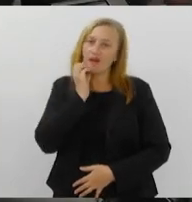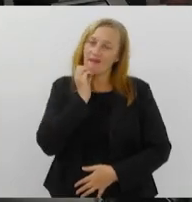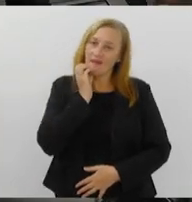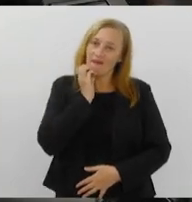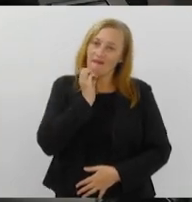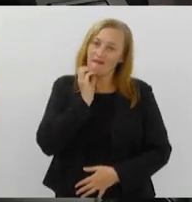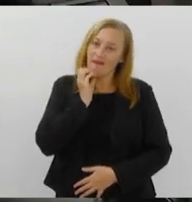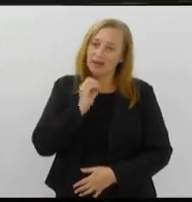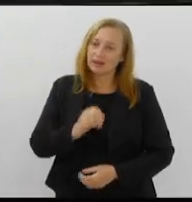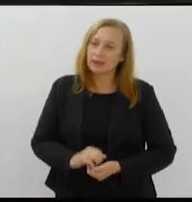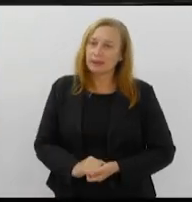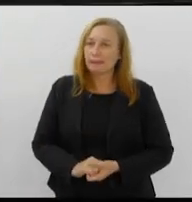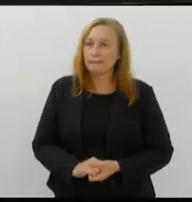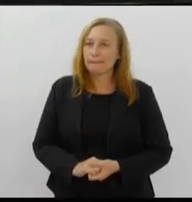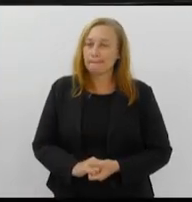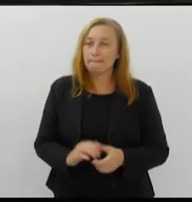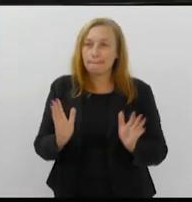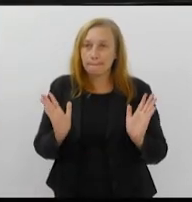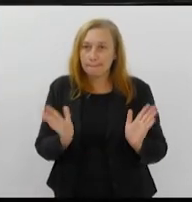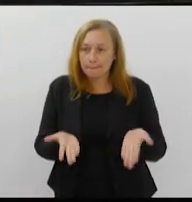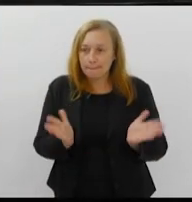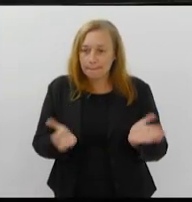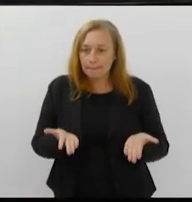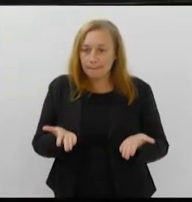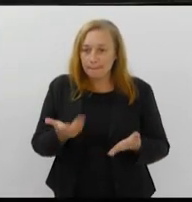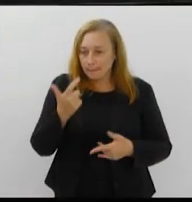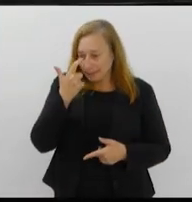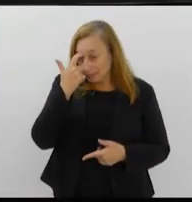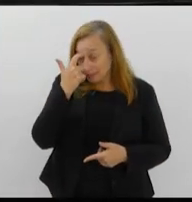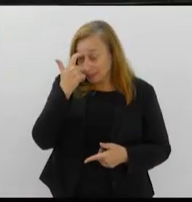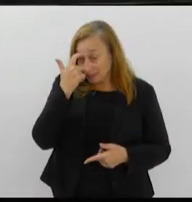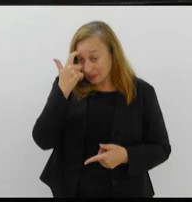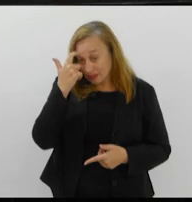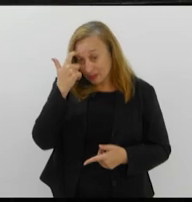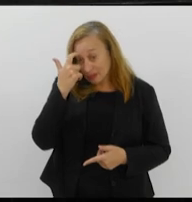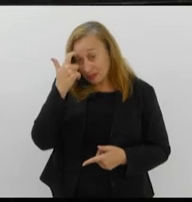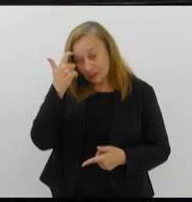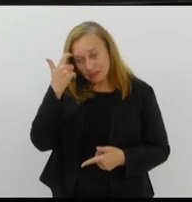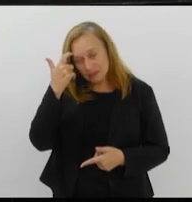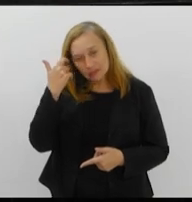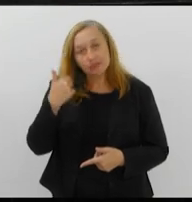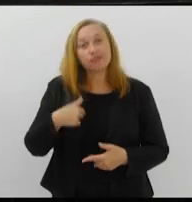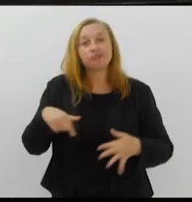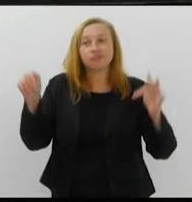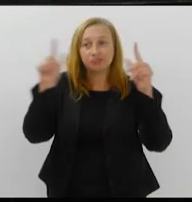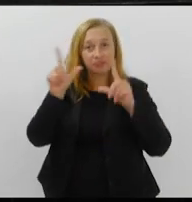eu hoje estou muito feliz